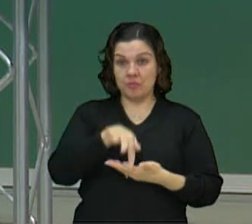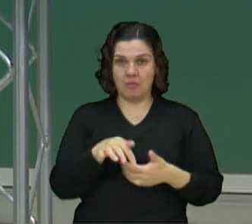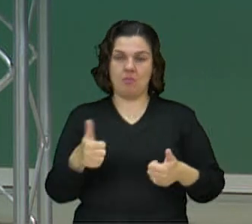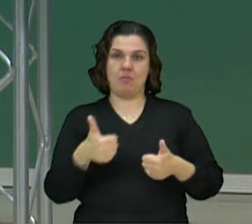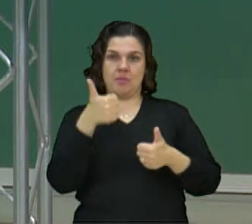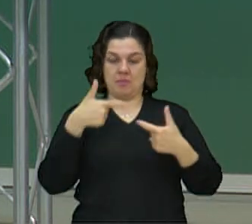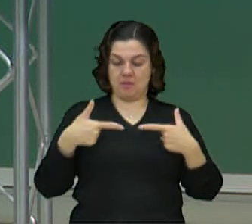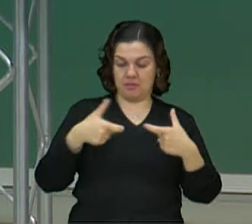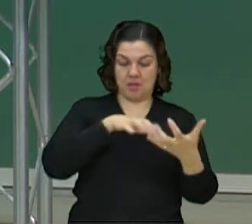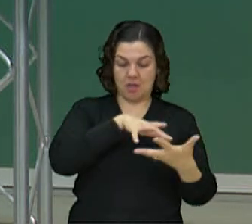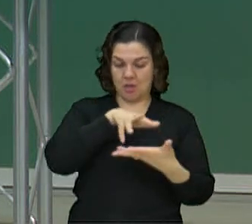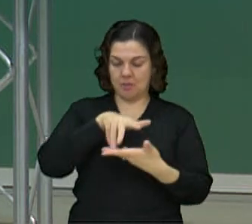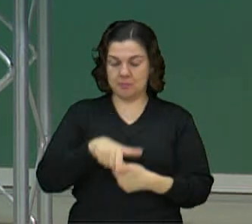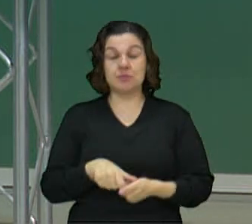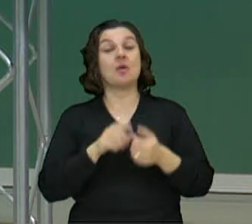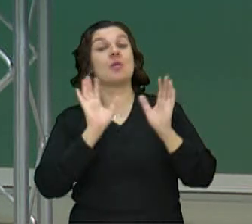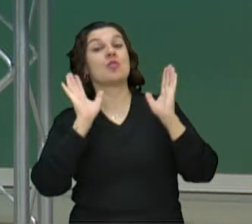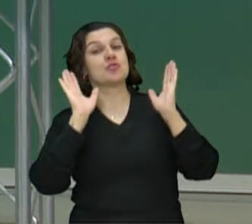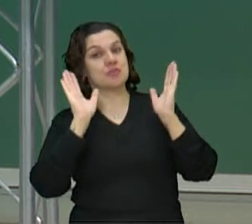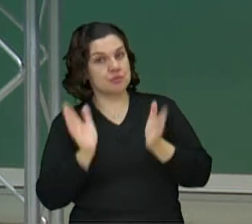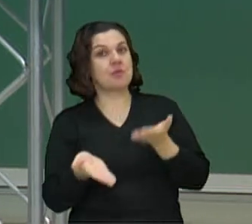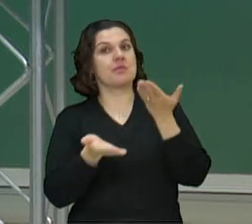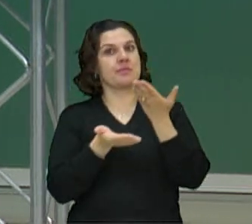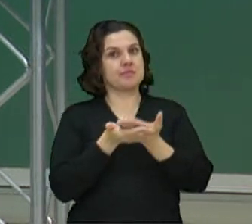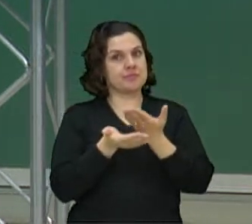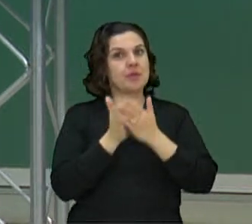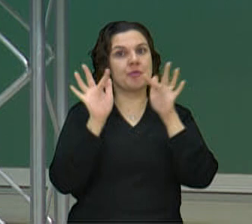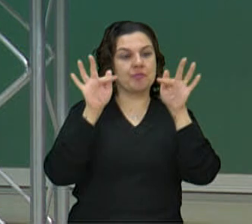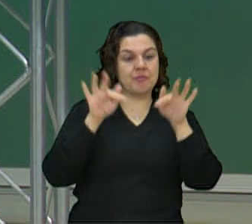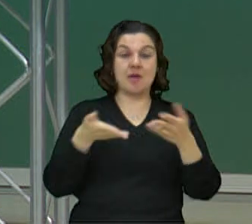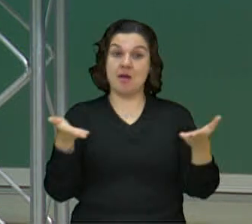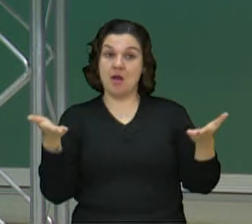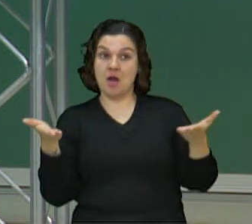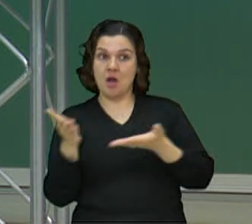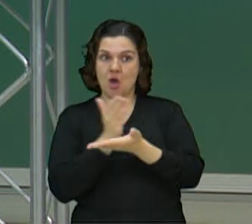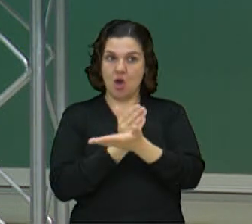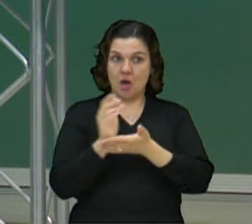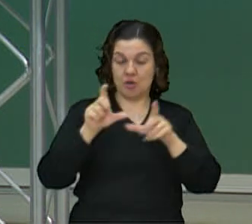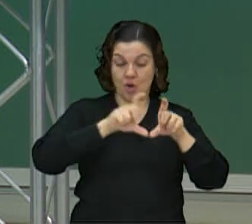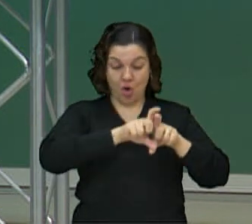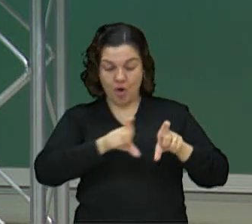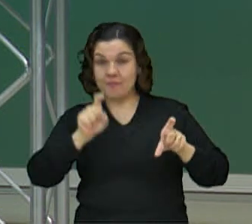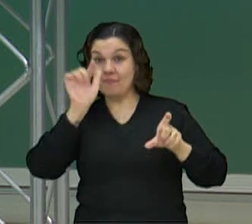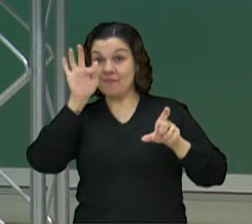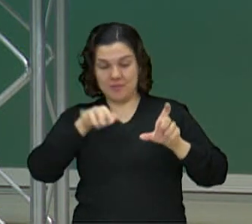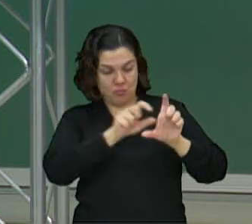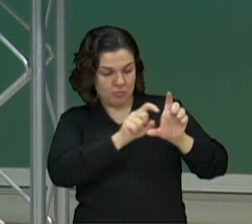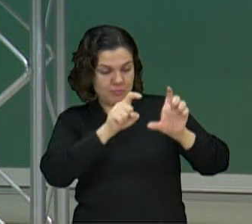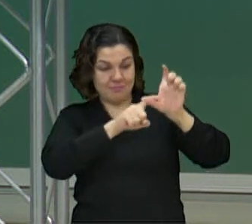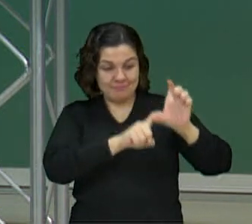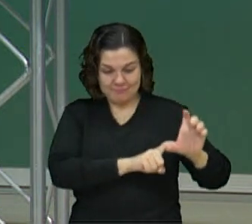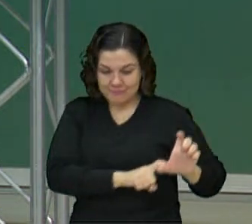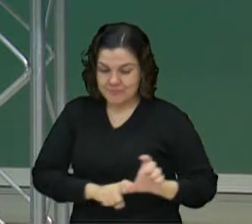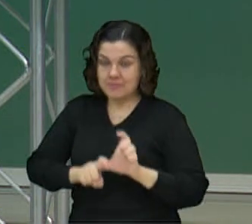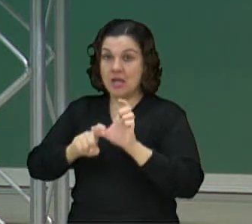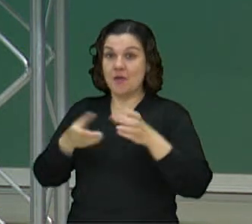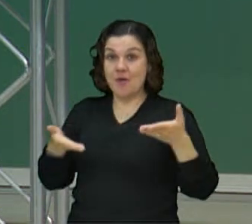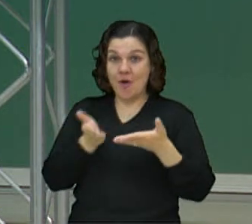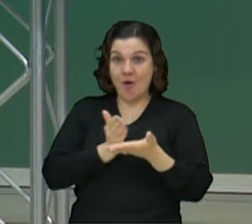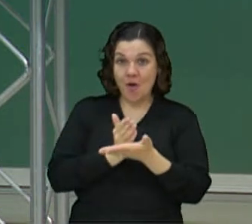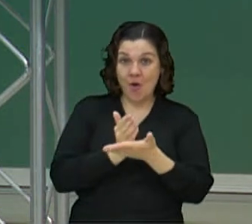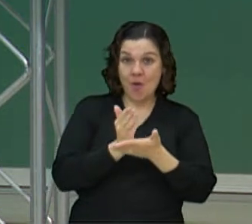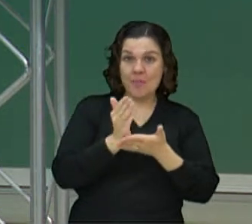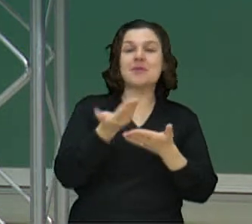Guerra. Então, isso nós já estudamos. A gente vai pegar esse último gancho aqui. E é a partir daqui que a